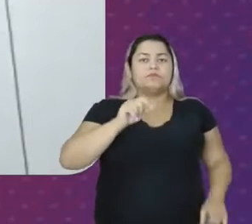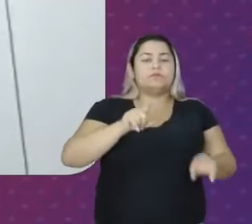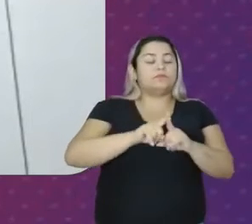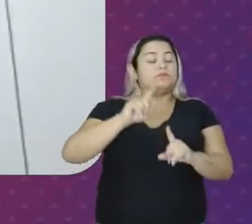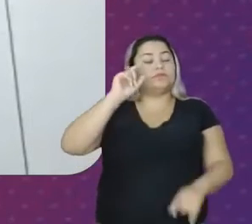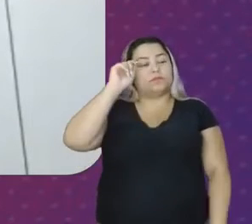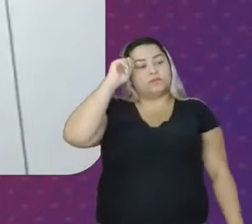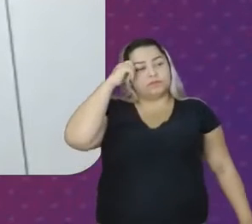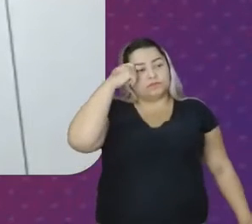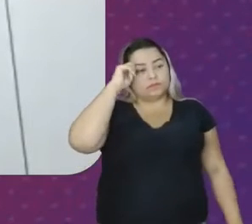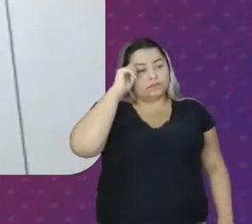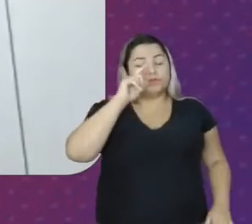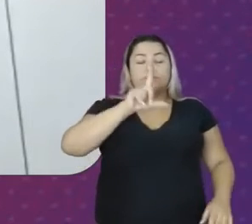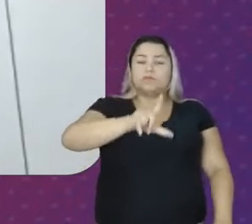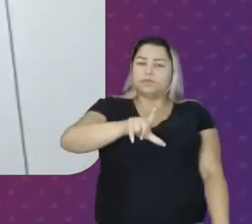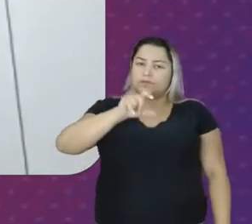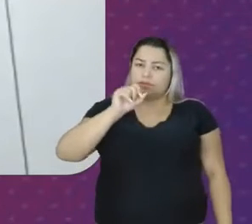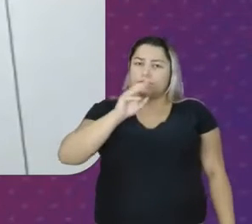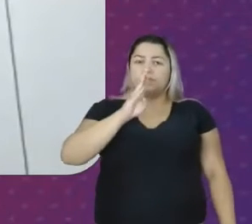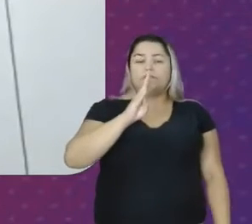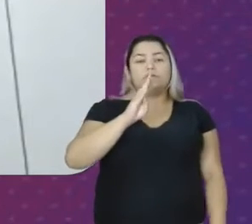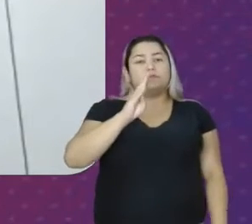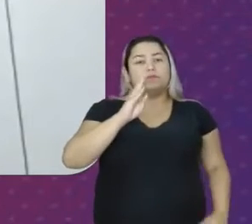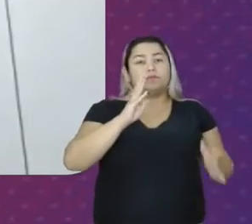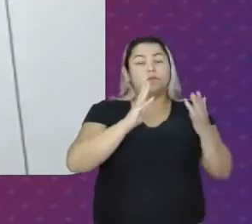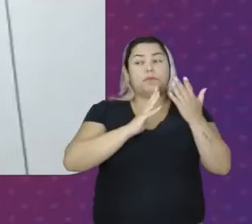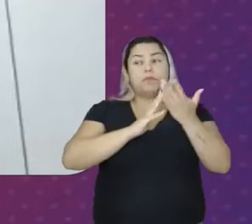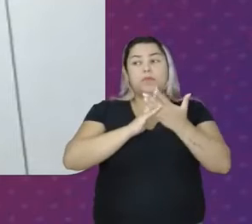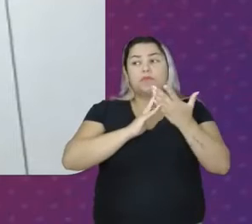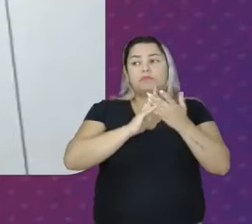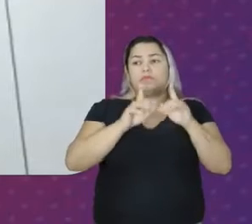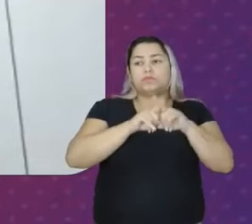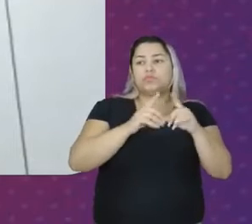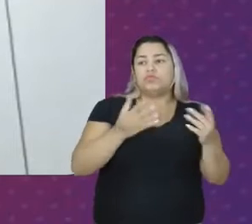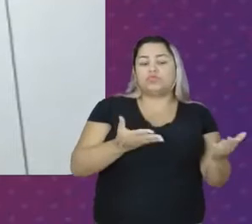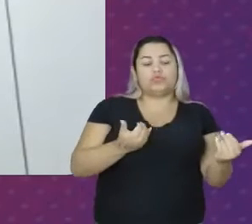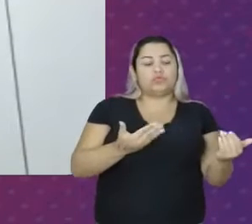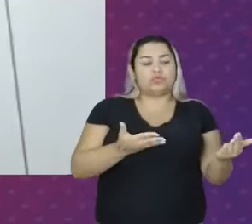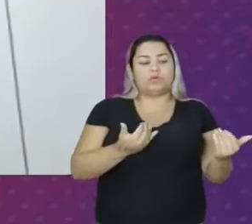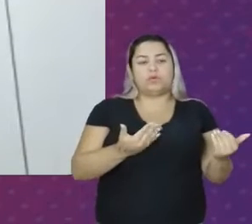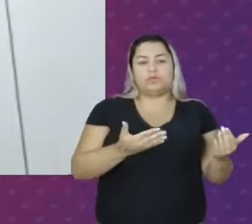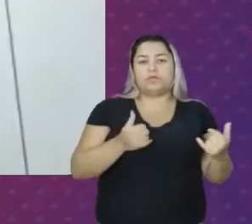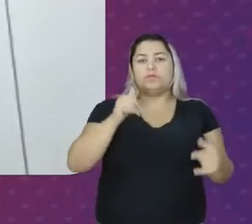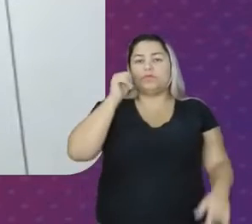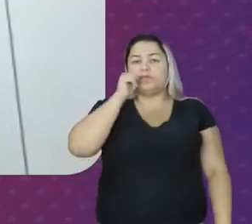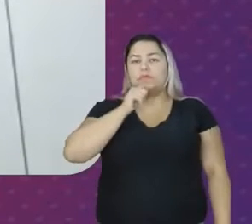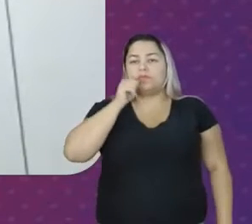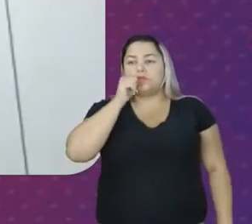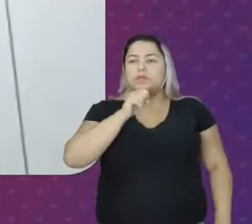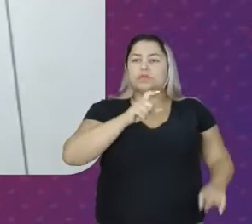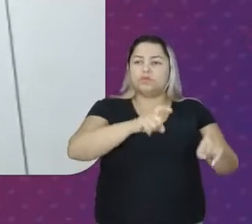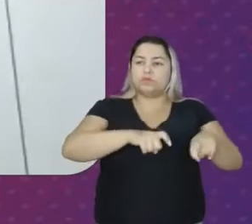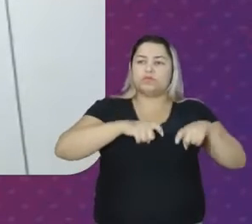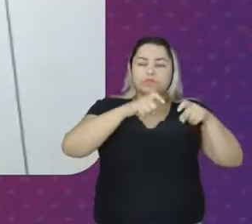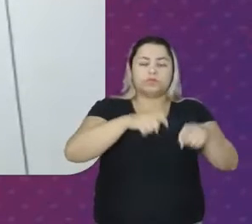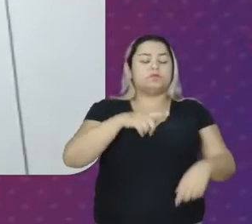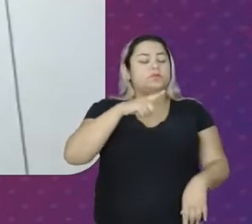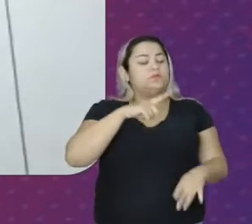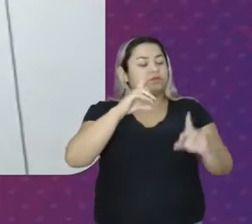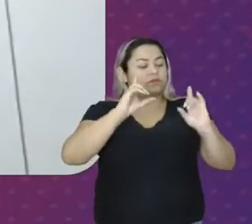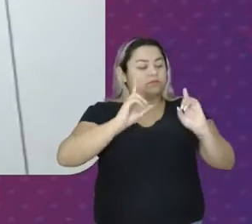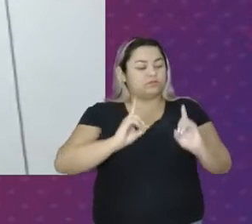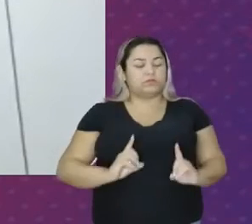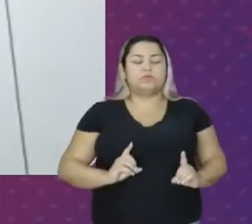negras, periféricas, lésbicas, bissexuais, trans, jovens, mulheres do campo, mulheres com